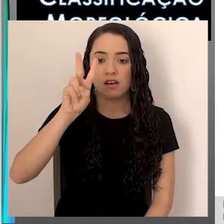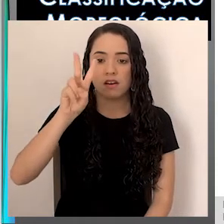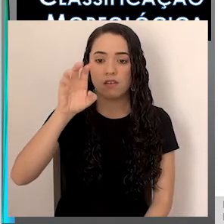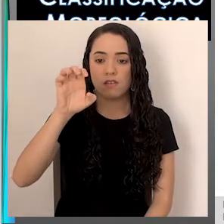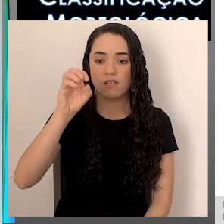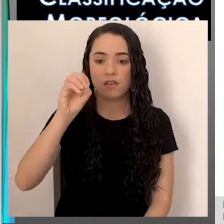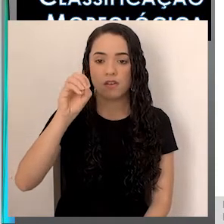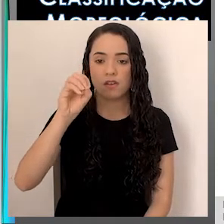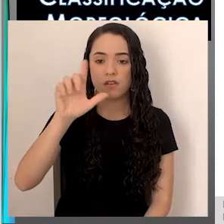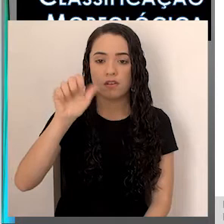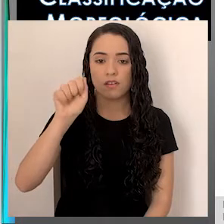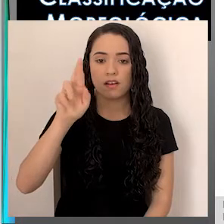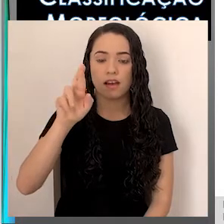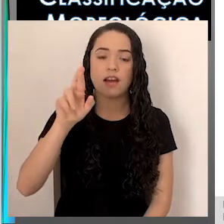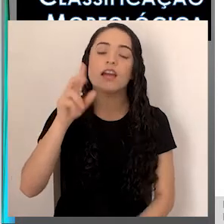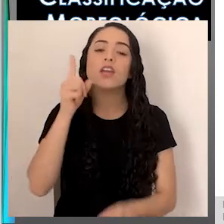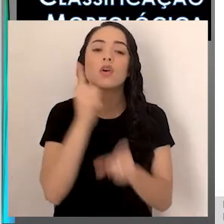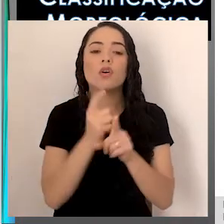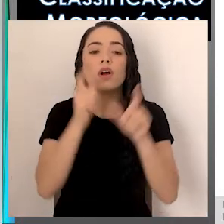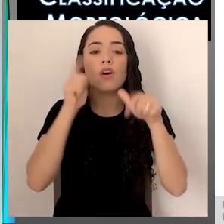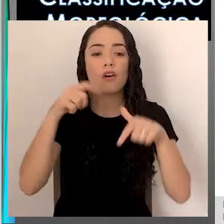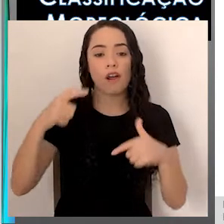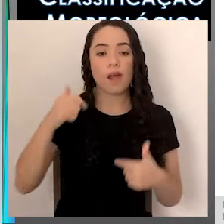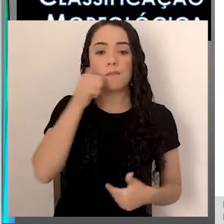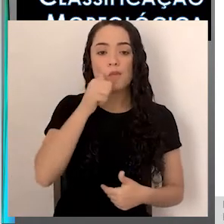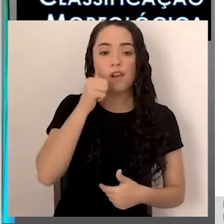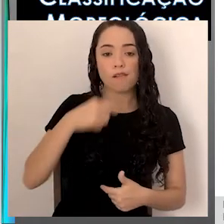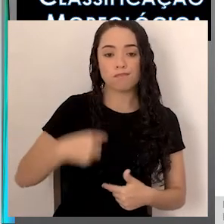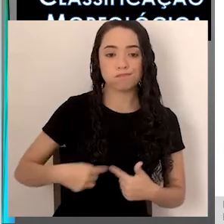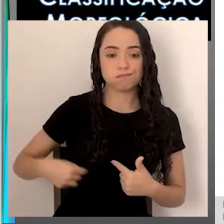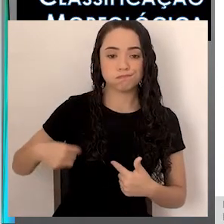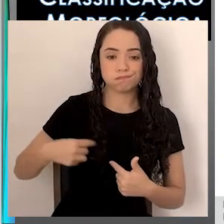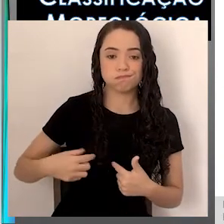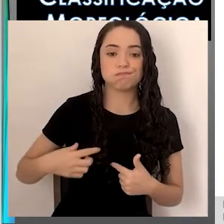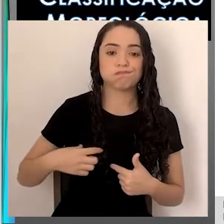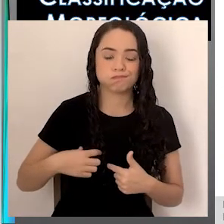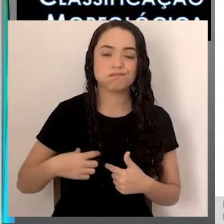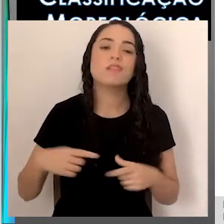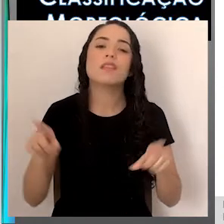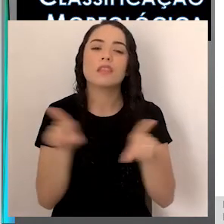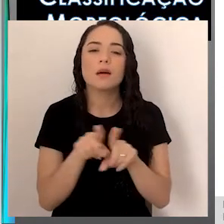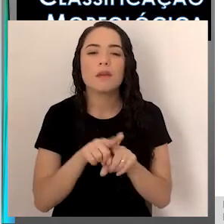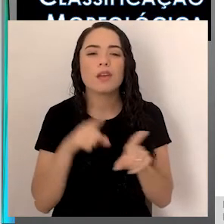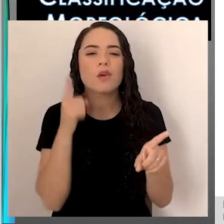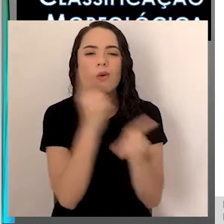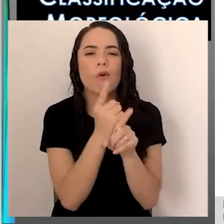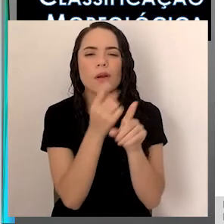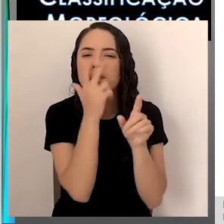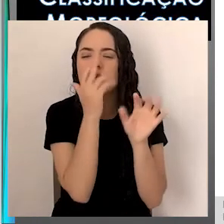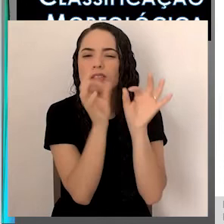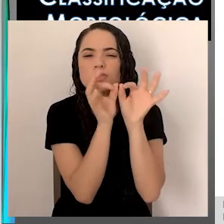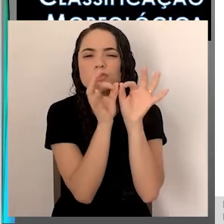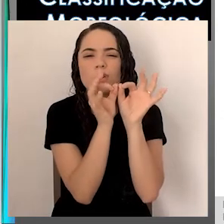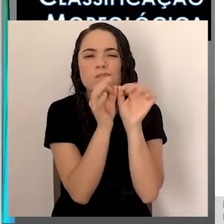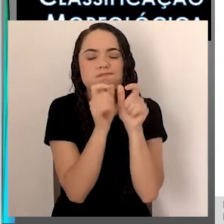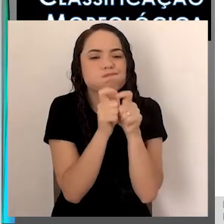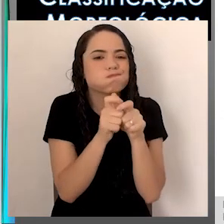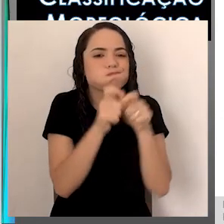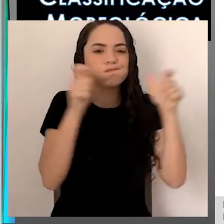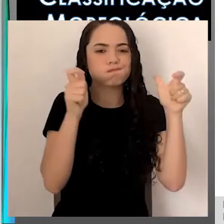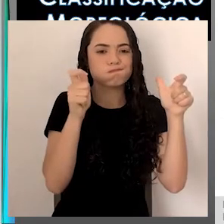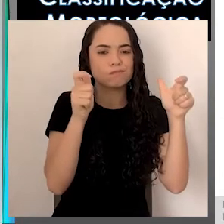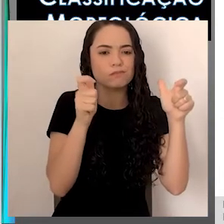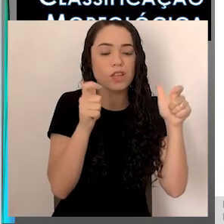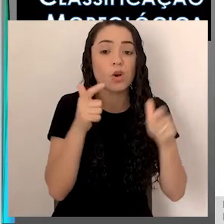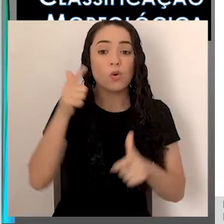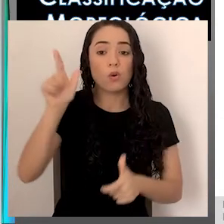Glândulas alveolares podem ser encontradas no tecido mamário e caracterizam-se por apresentar um lúmen bem grande, em contraste